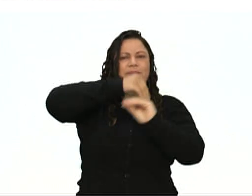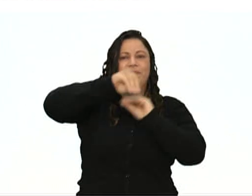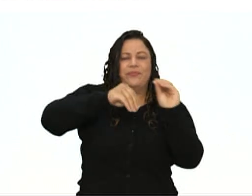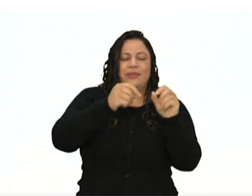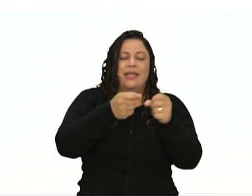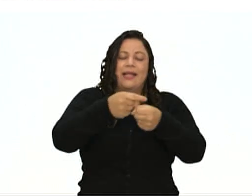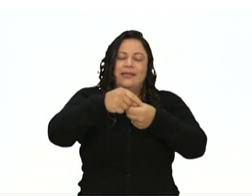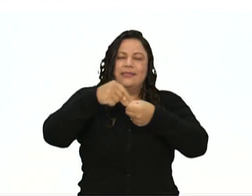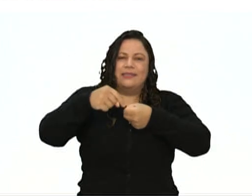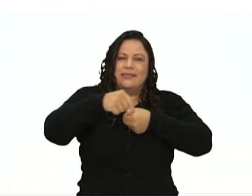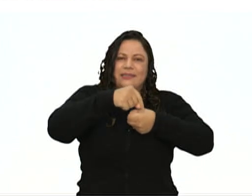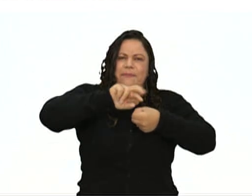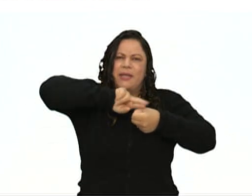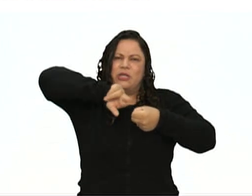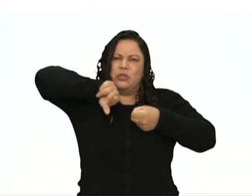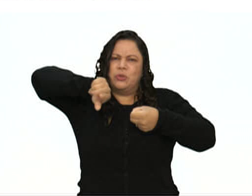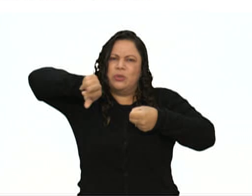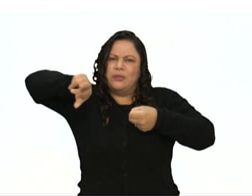pináceas e